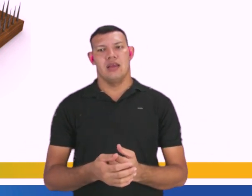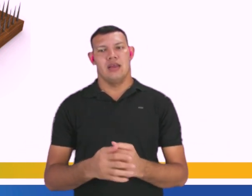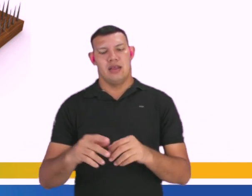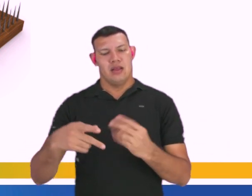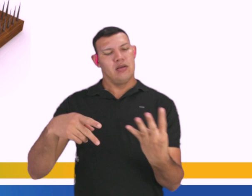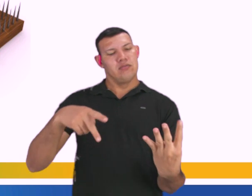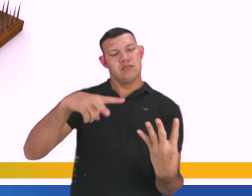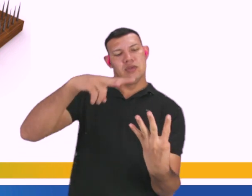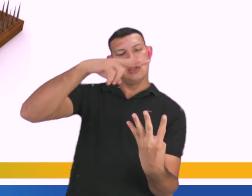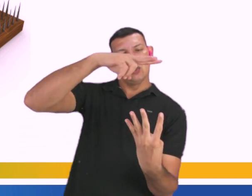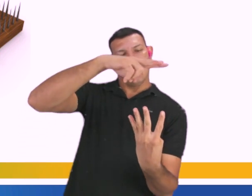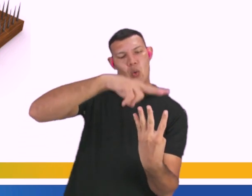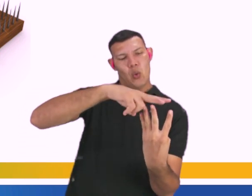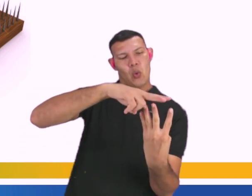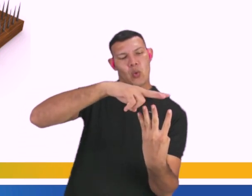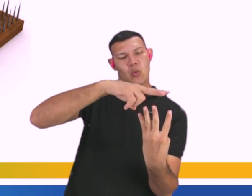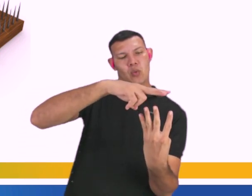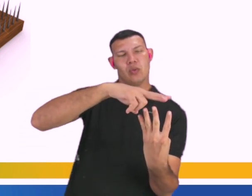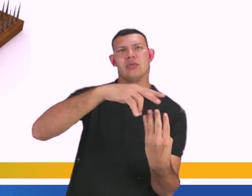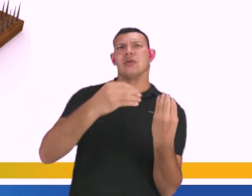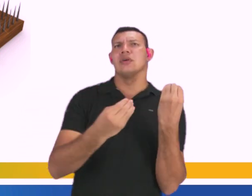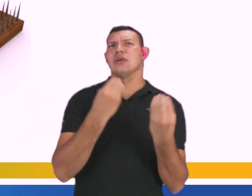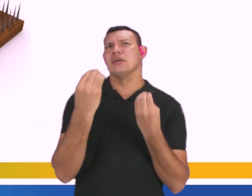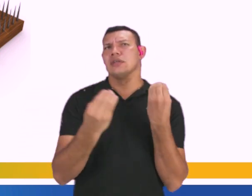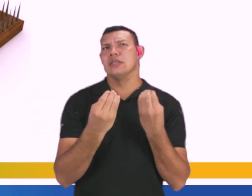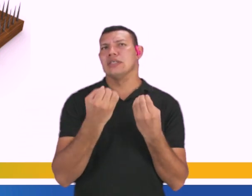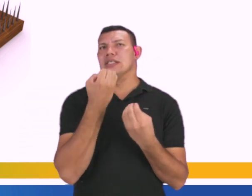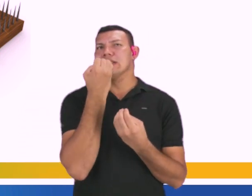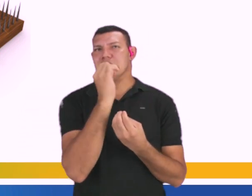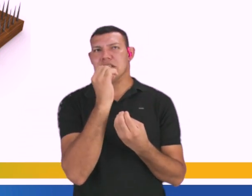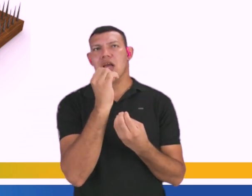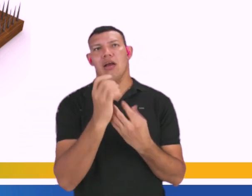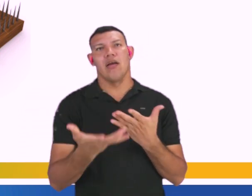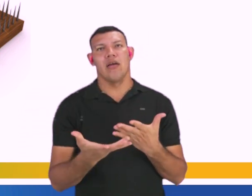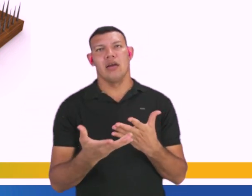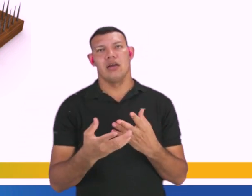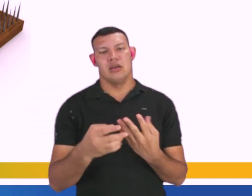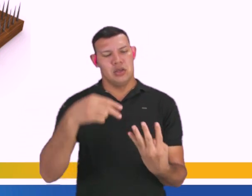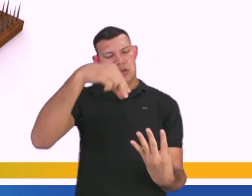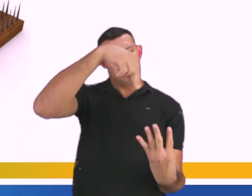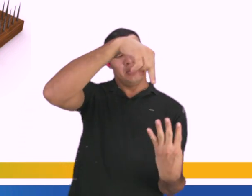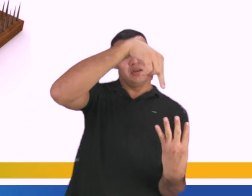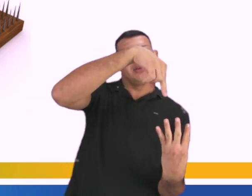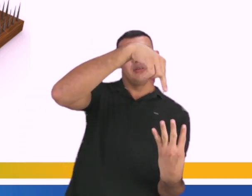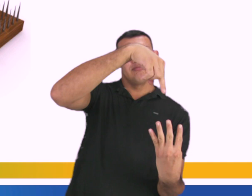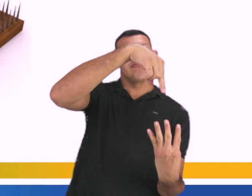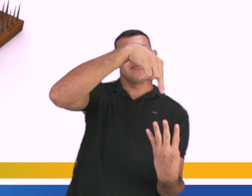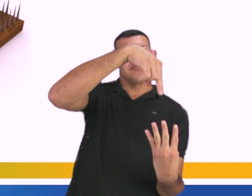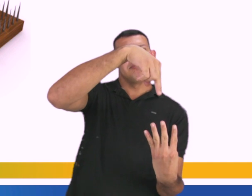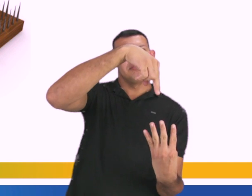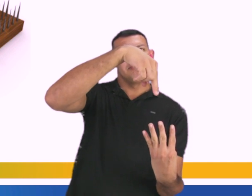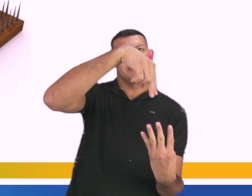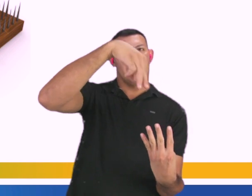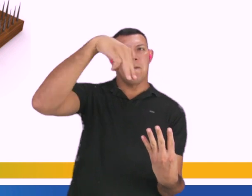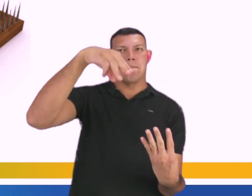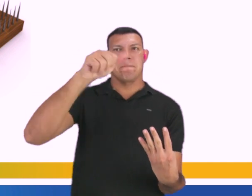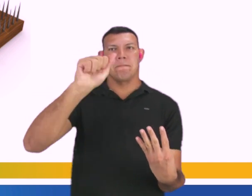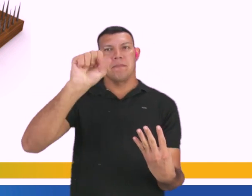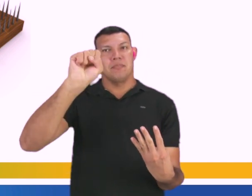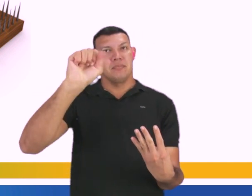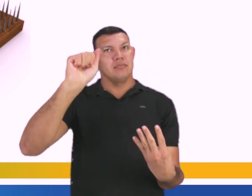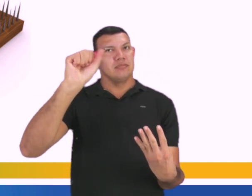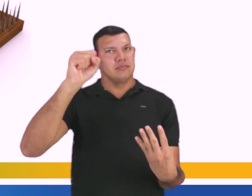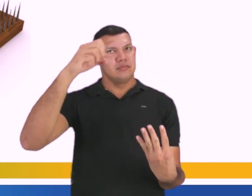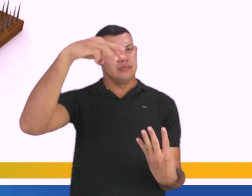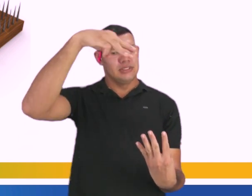cima. O que vai acontecer? Se essa pessoa estivesse em pé, por exemplo, o que ia acontecer? A massa dela ia